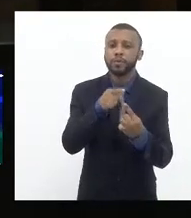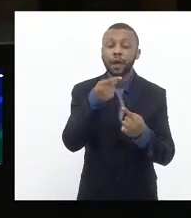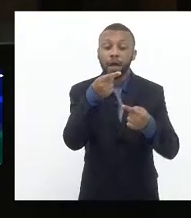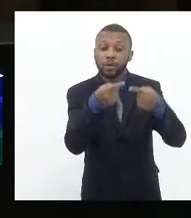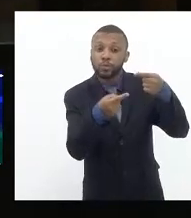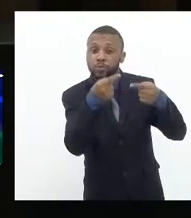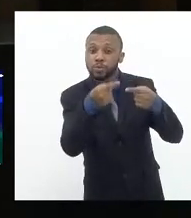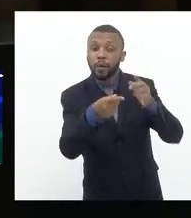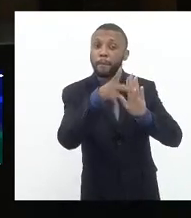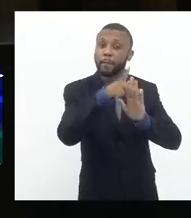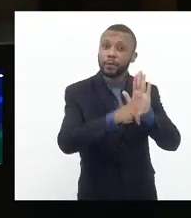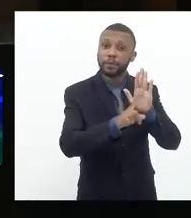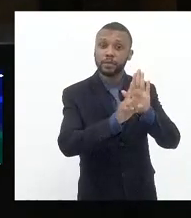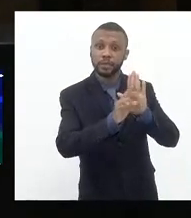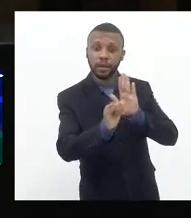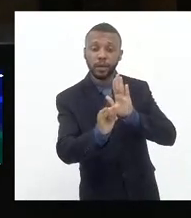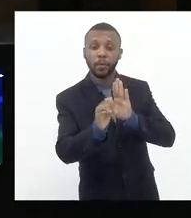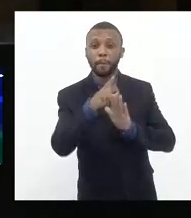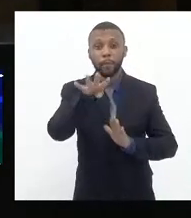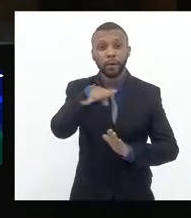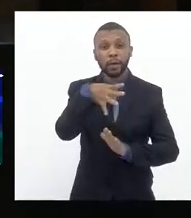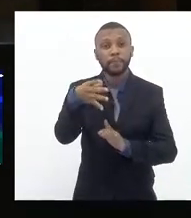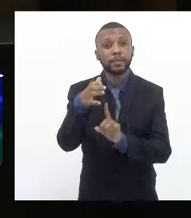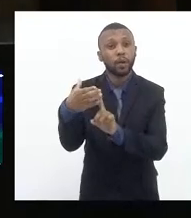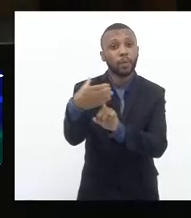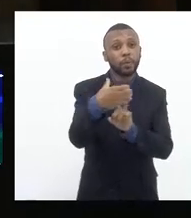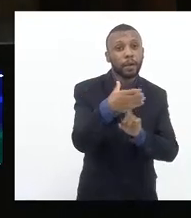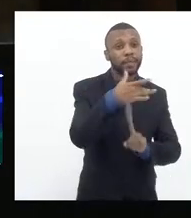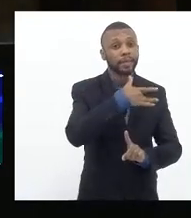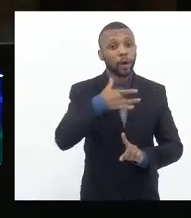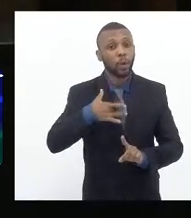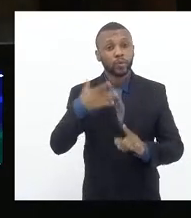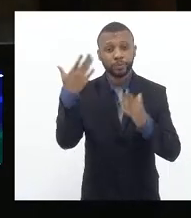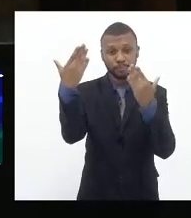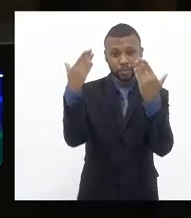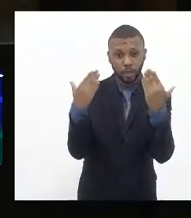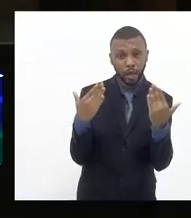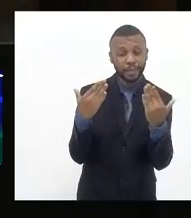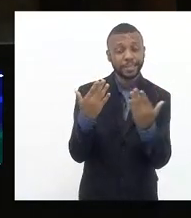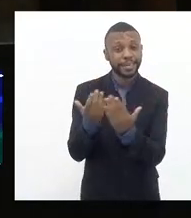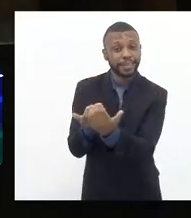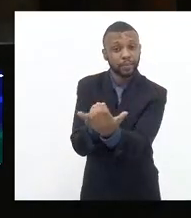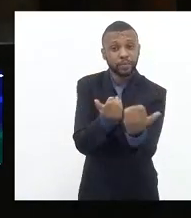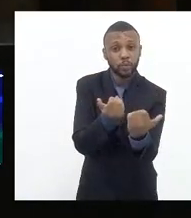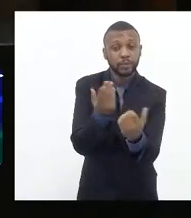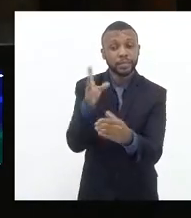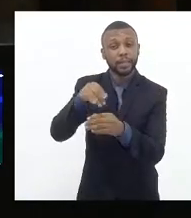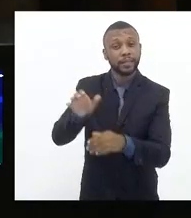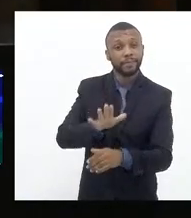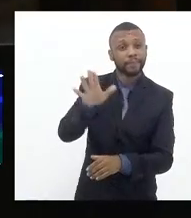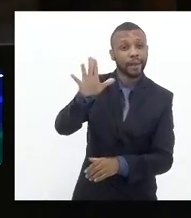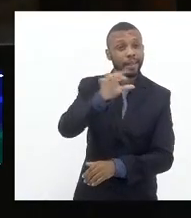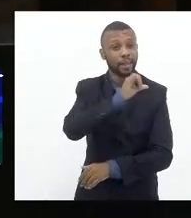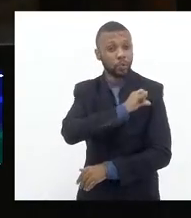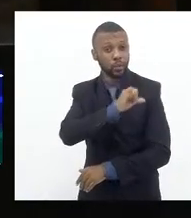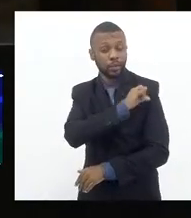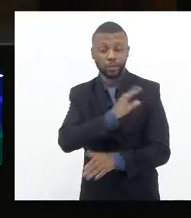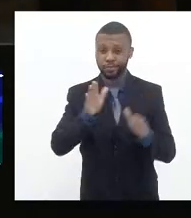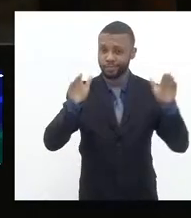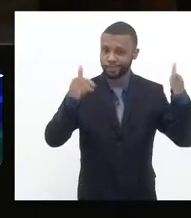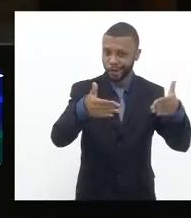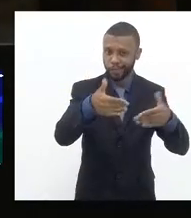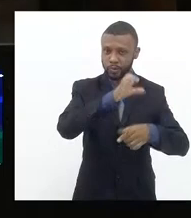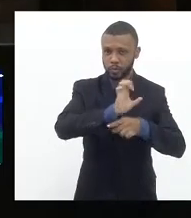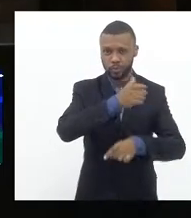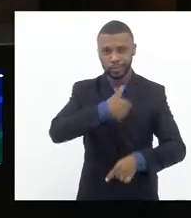de Acolhimento em Saúde Mental da Juventude de Favelas no âmbito do Estado do Rio de Janeiro. Esse é um projeto, senhor